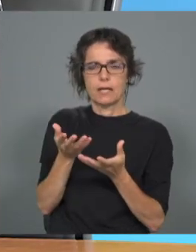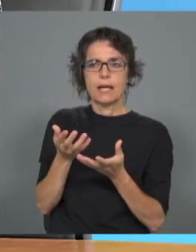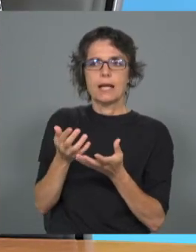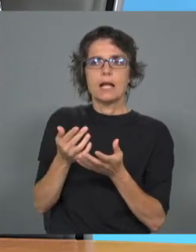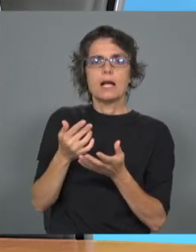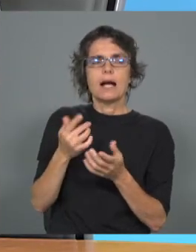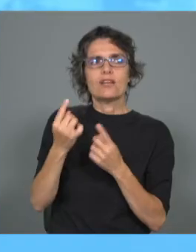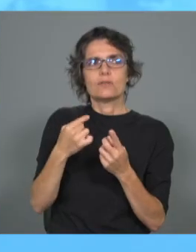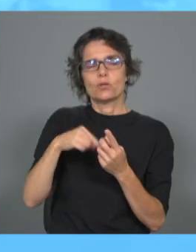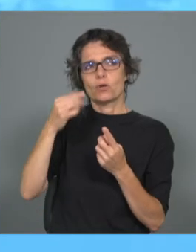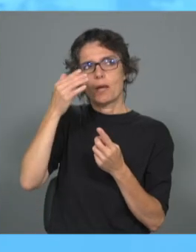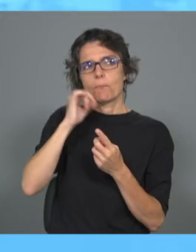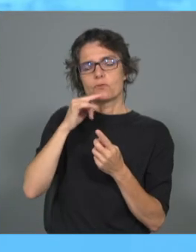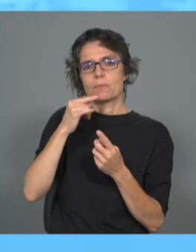dar.